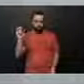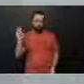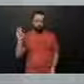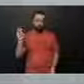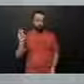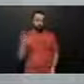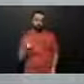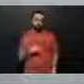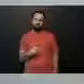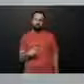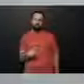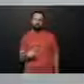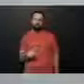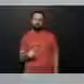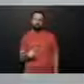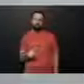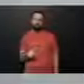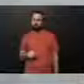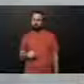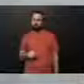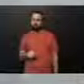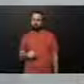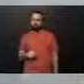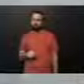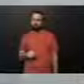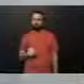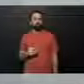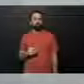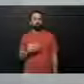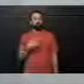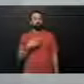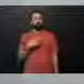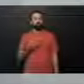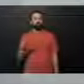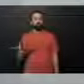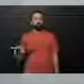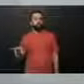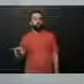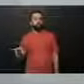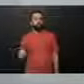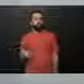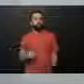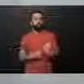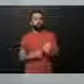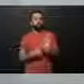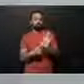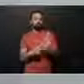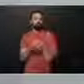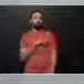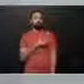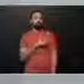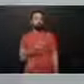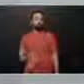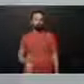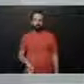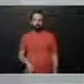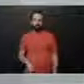1.325. Agora, vamos ver outras maneiras de se compor ou decompor esse número. Nós